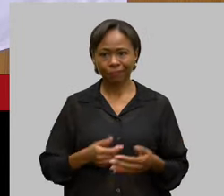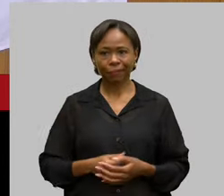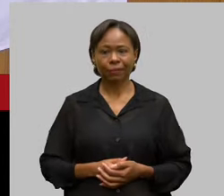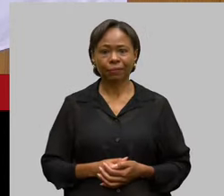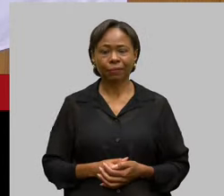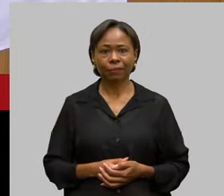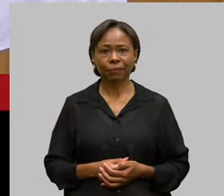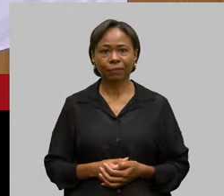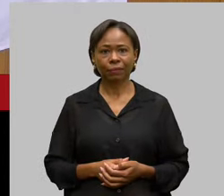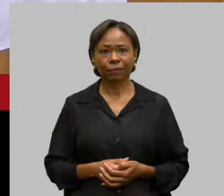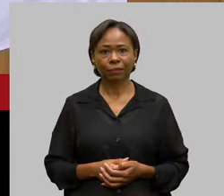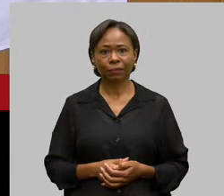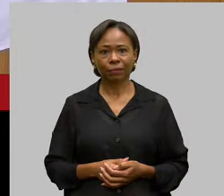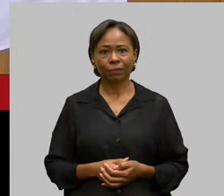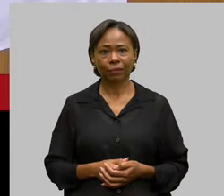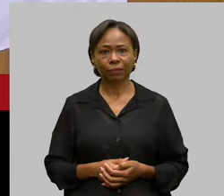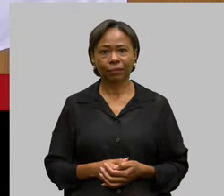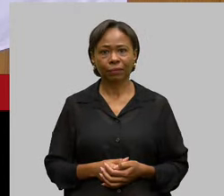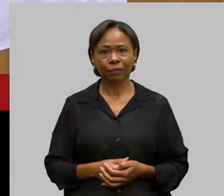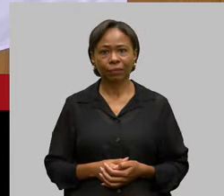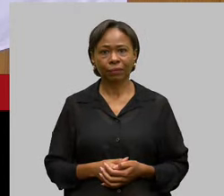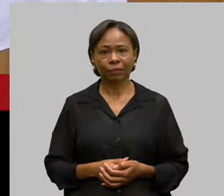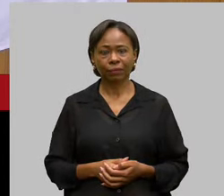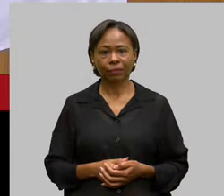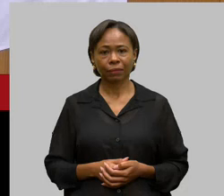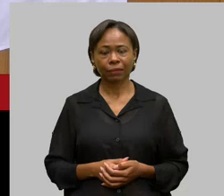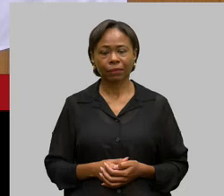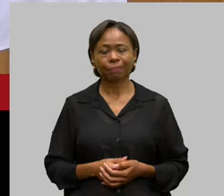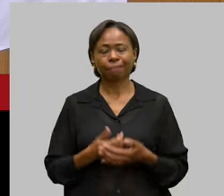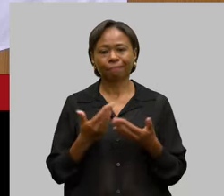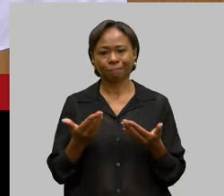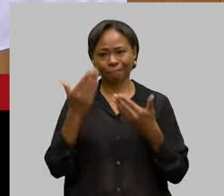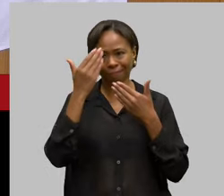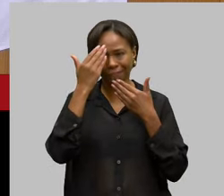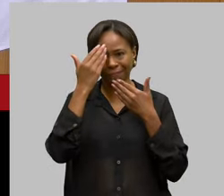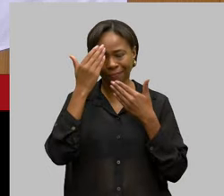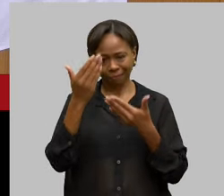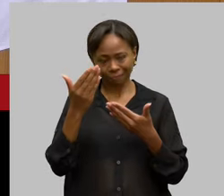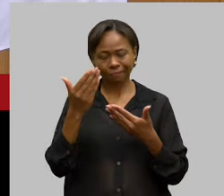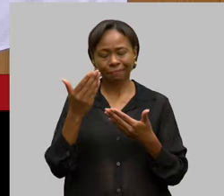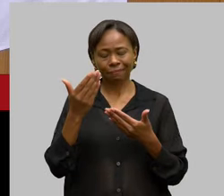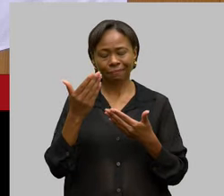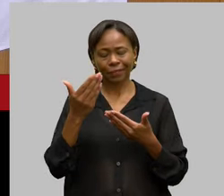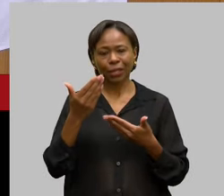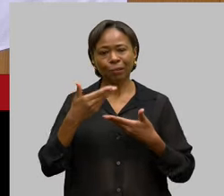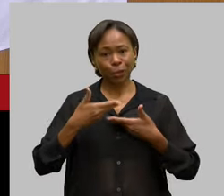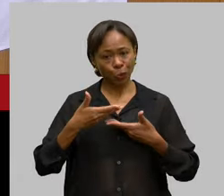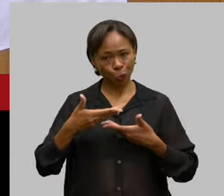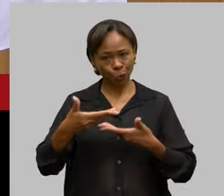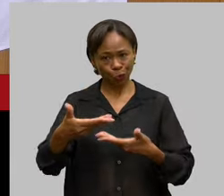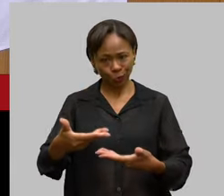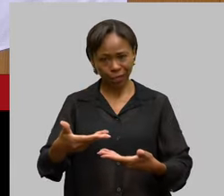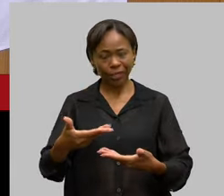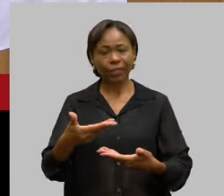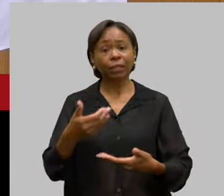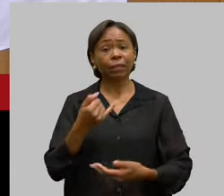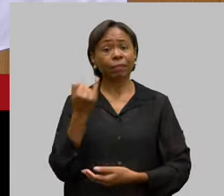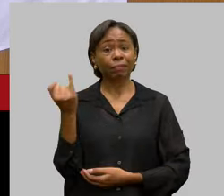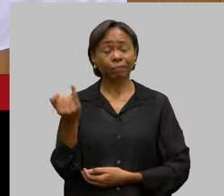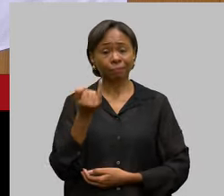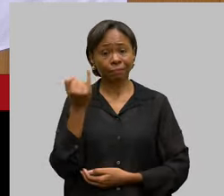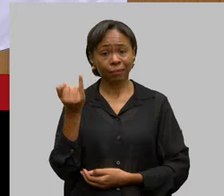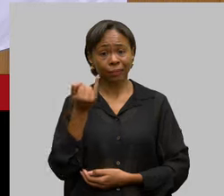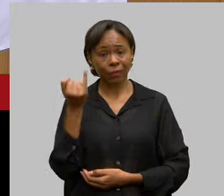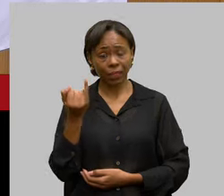Almeida bom eh novamente gostaria de agradecer o convite né dizer a importância de de se